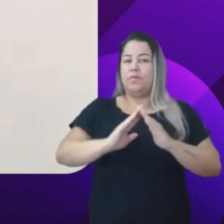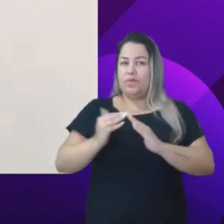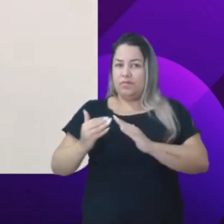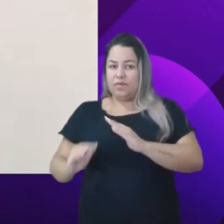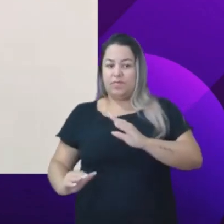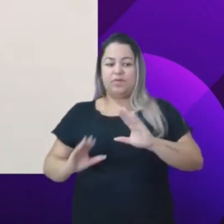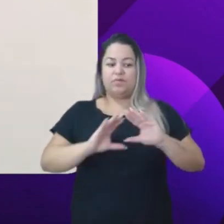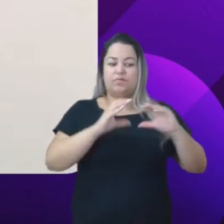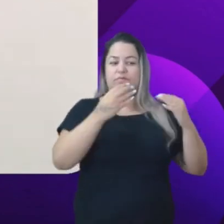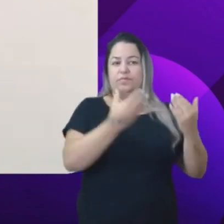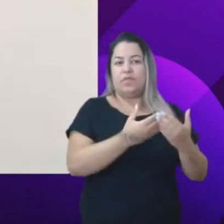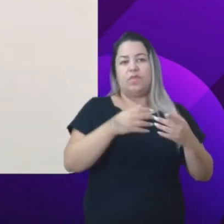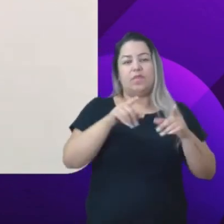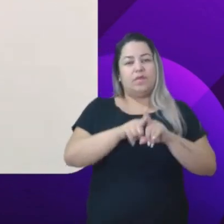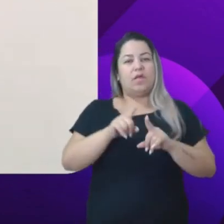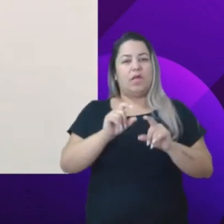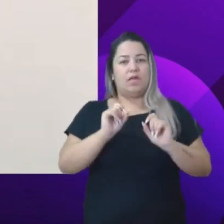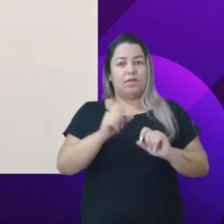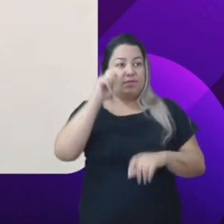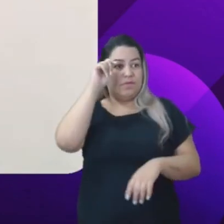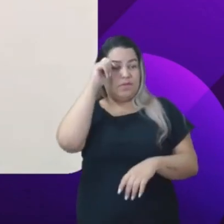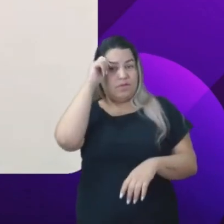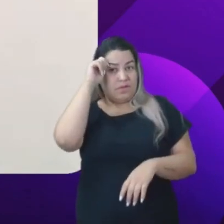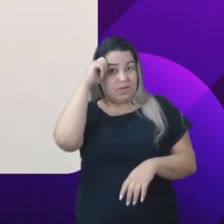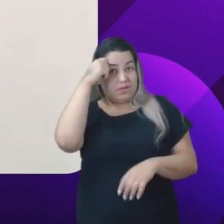periféricos de comunidades quilombolas, ribeirinhas, indígenas.